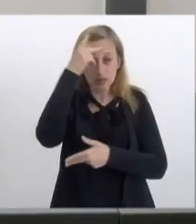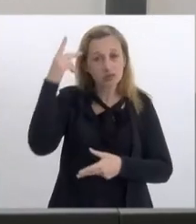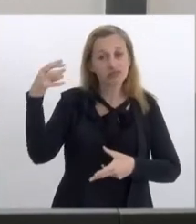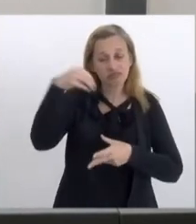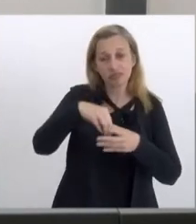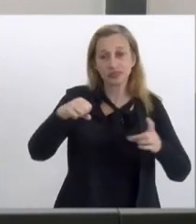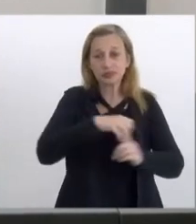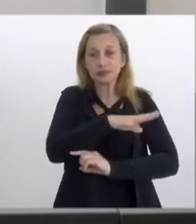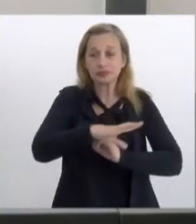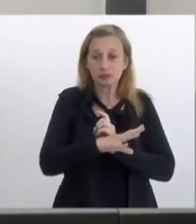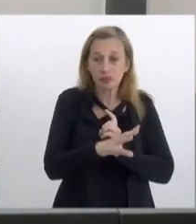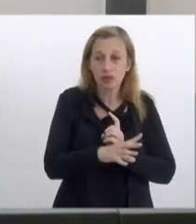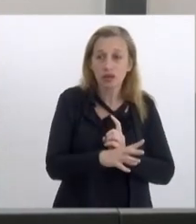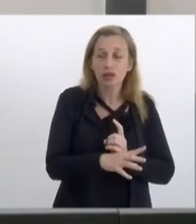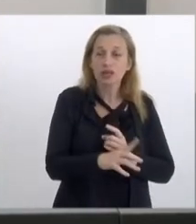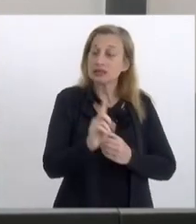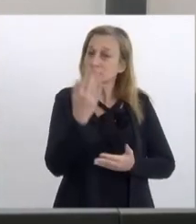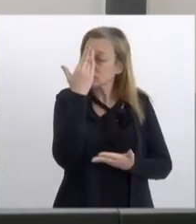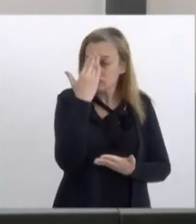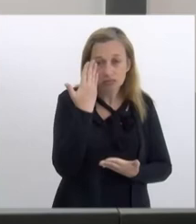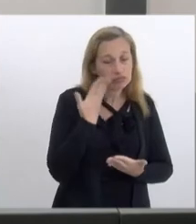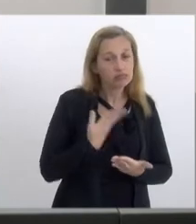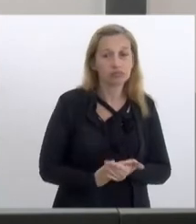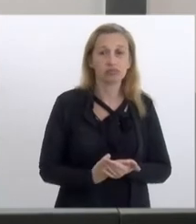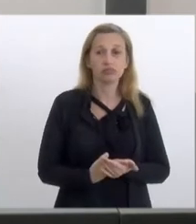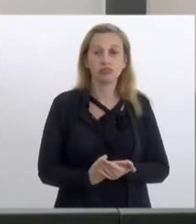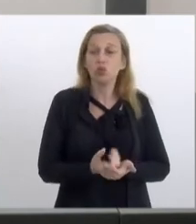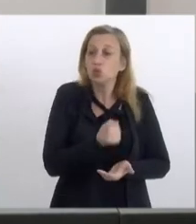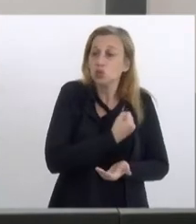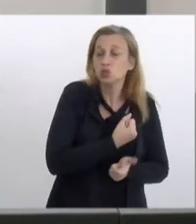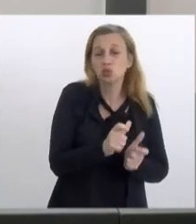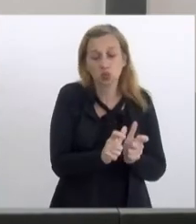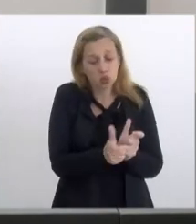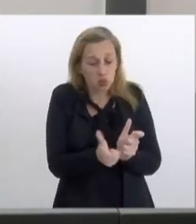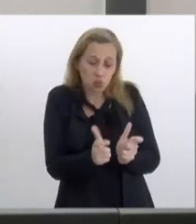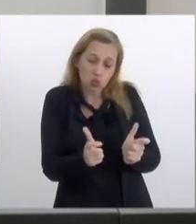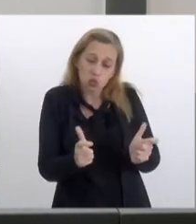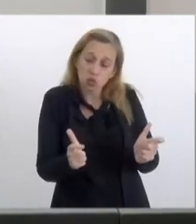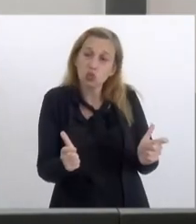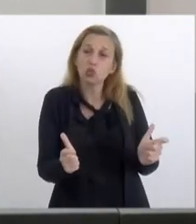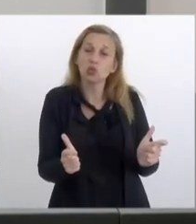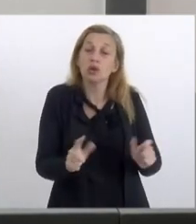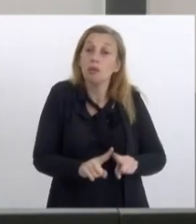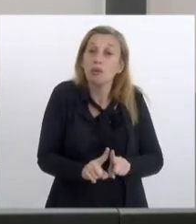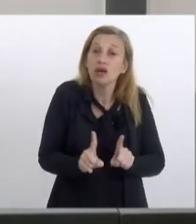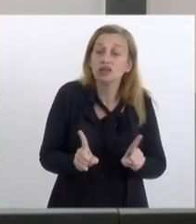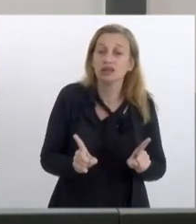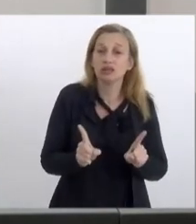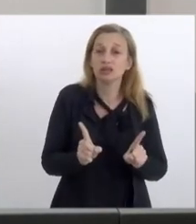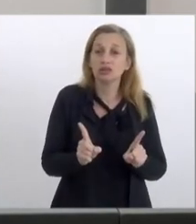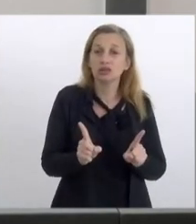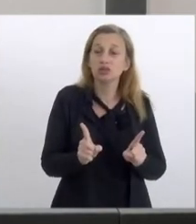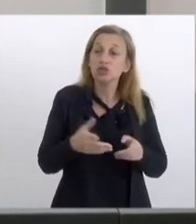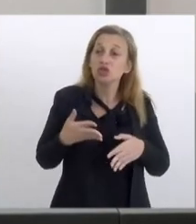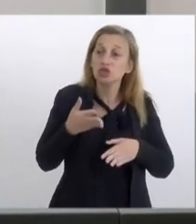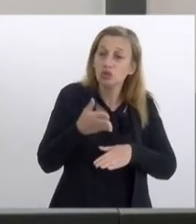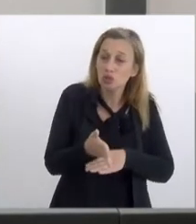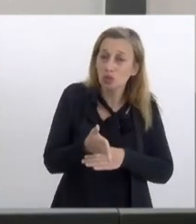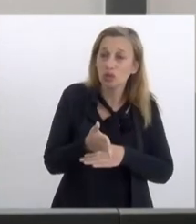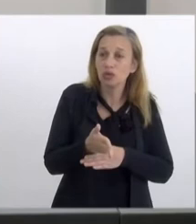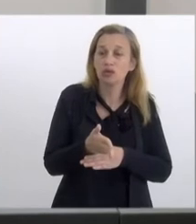sociedade que desacreditam pelo número, pelo crescimento, mas o que chegou a